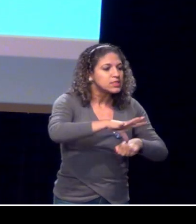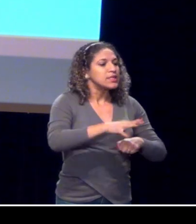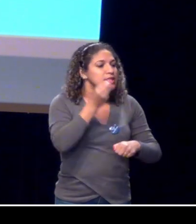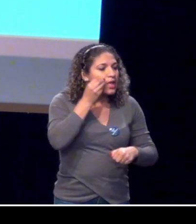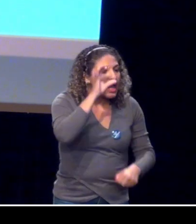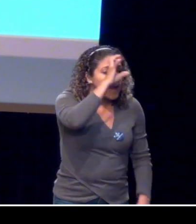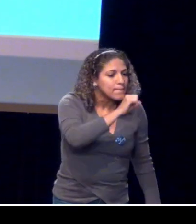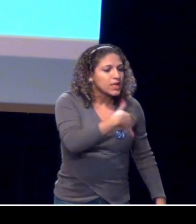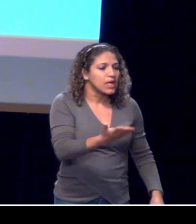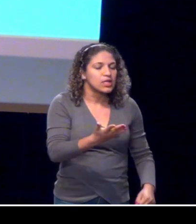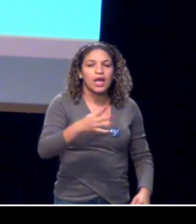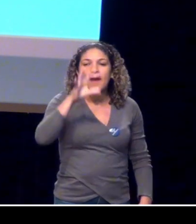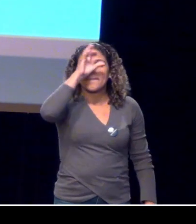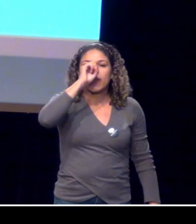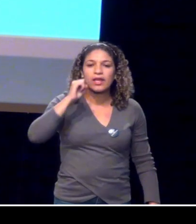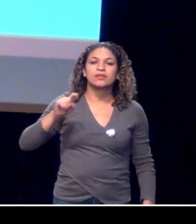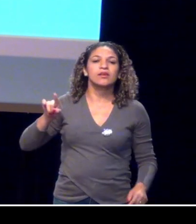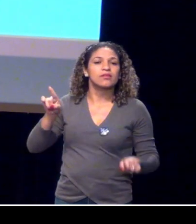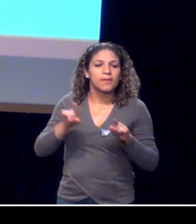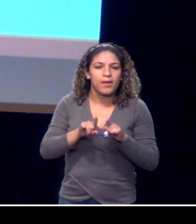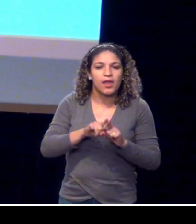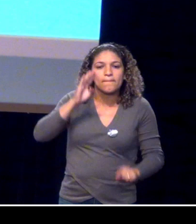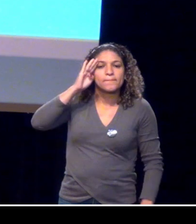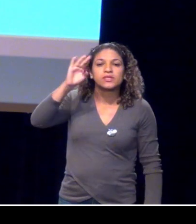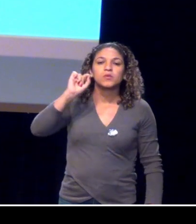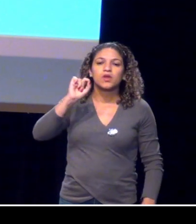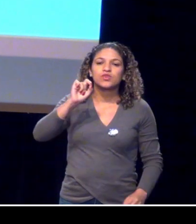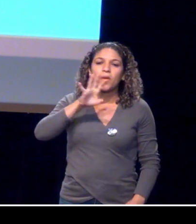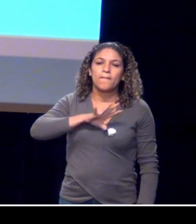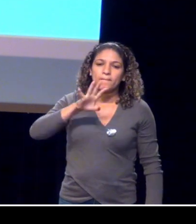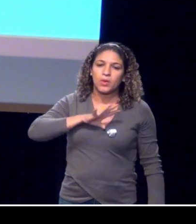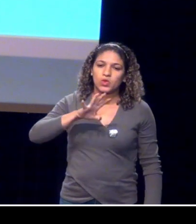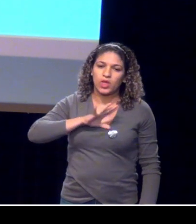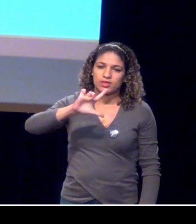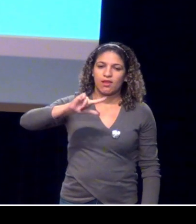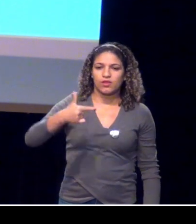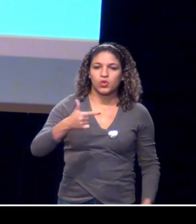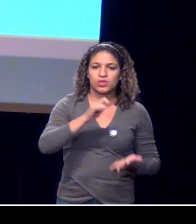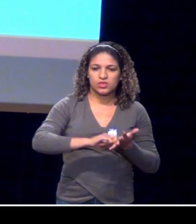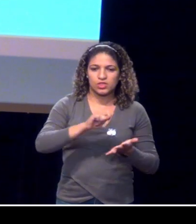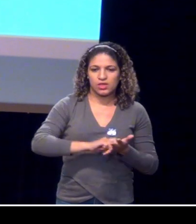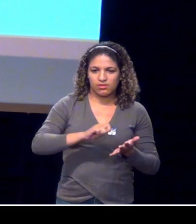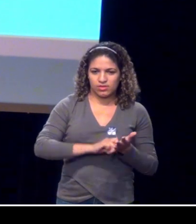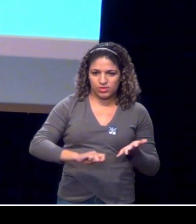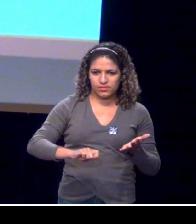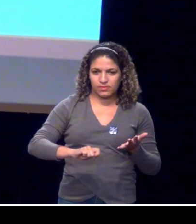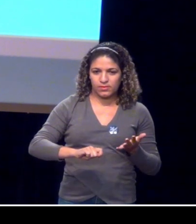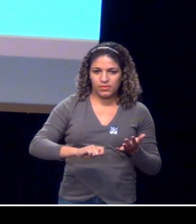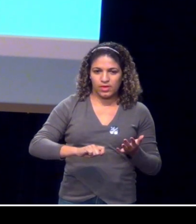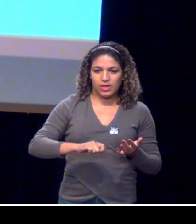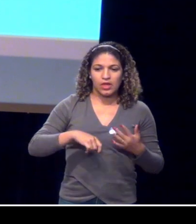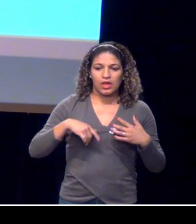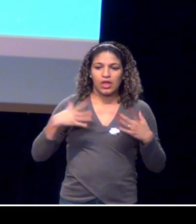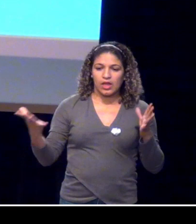aprenda, principalmente, o português escrito. Aprenda uma segunda língua sem ter tido uma primeira. E